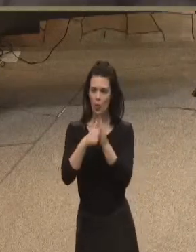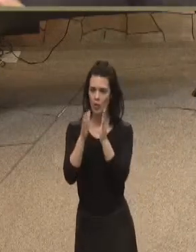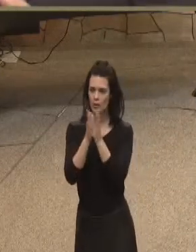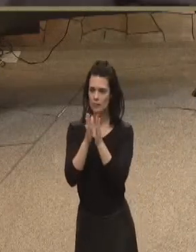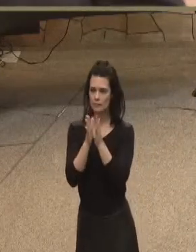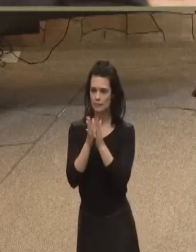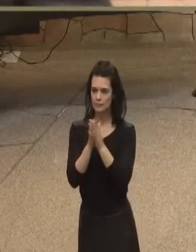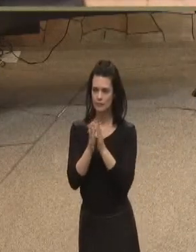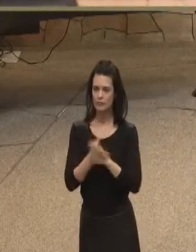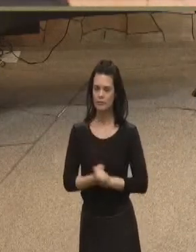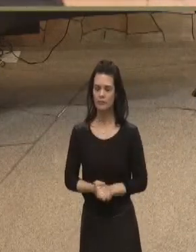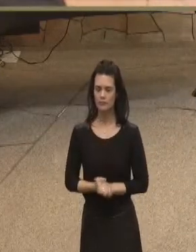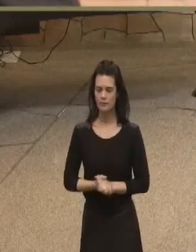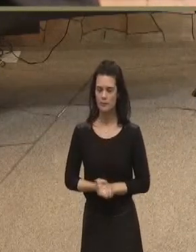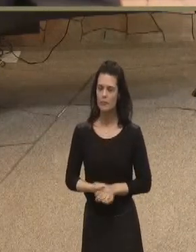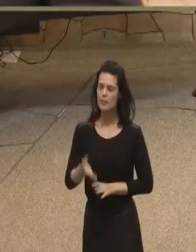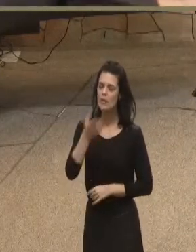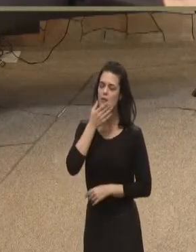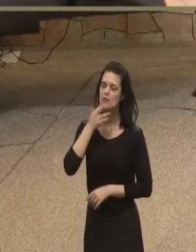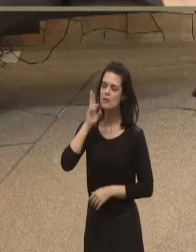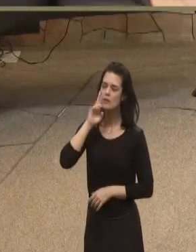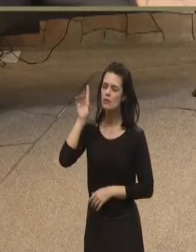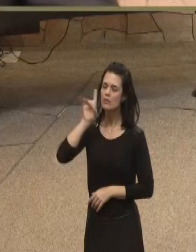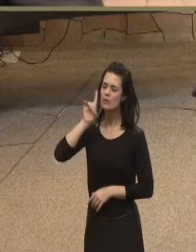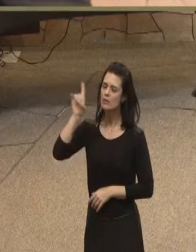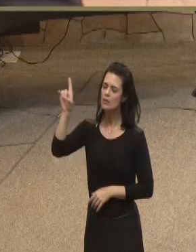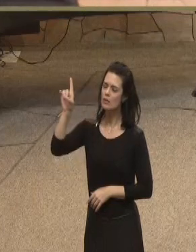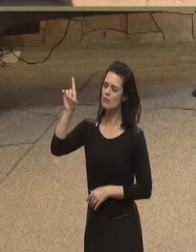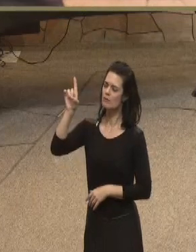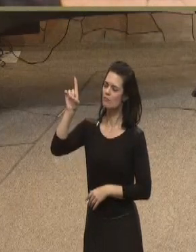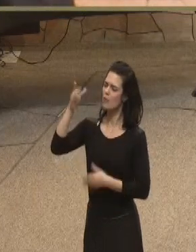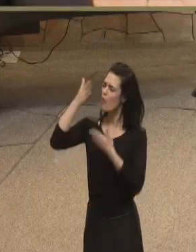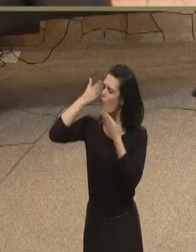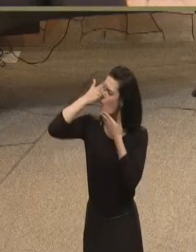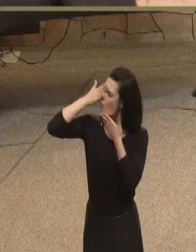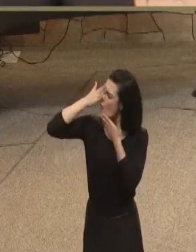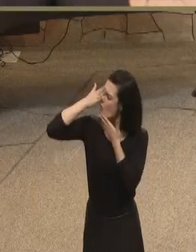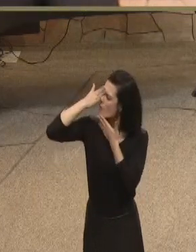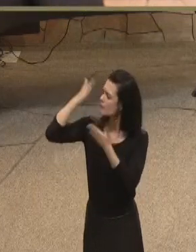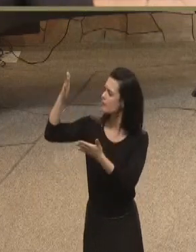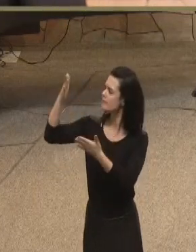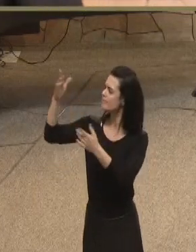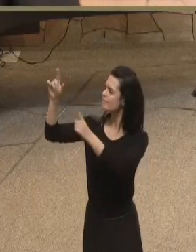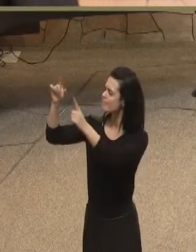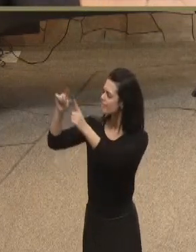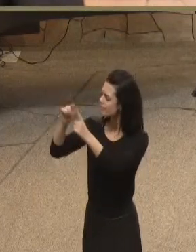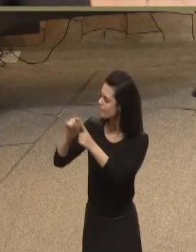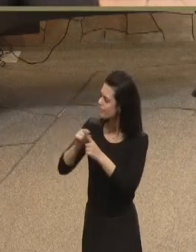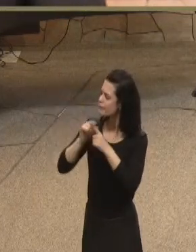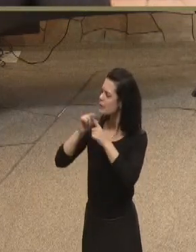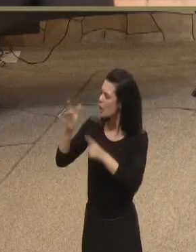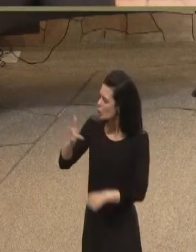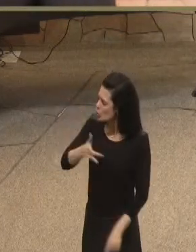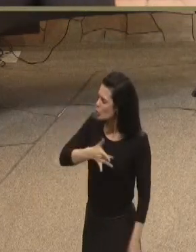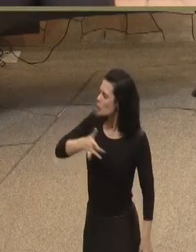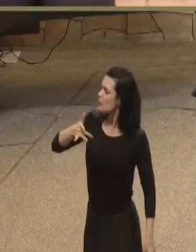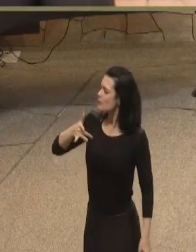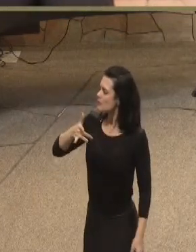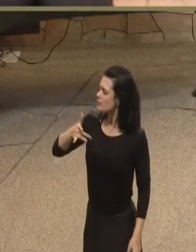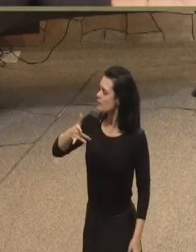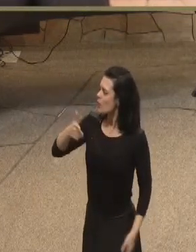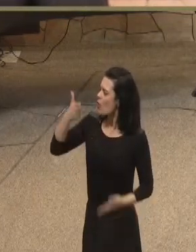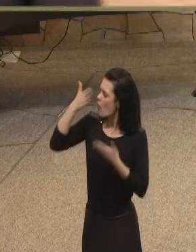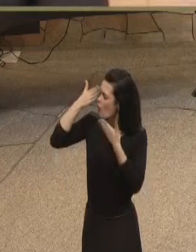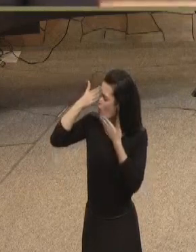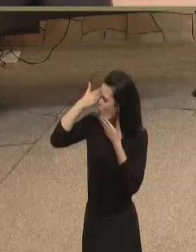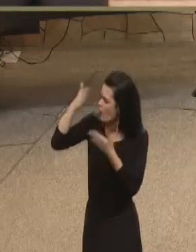Oremos. Senhor nosso Deus, obrigado pela Tua palavra que fala conosco. Obrigado, ó